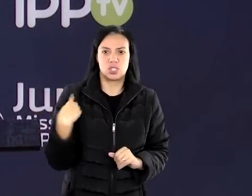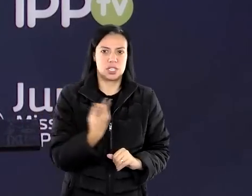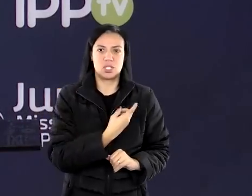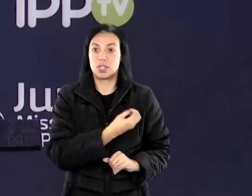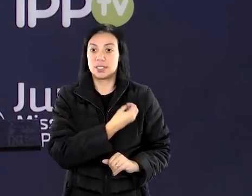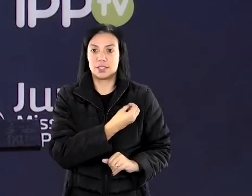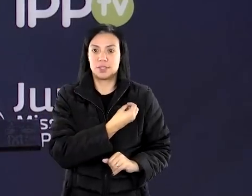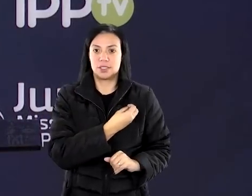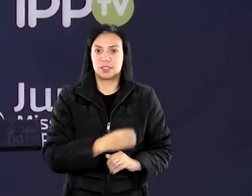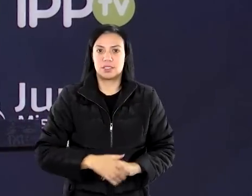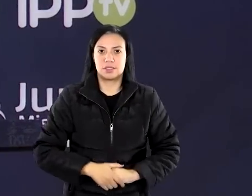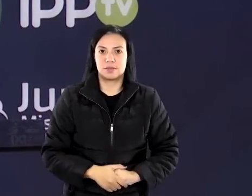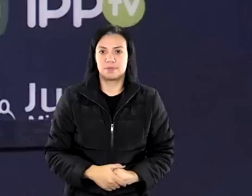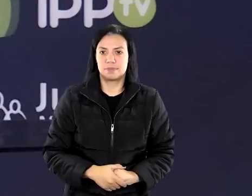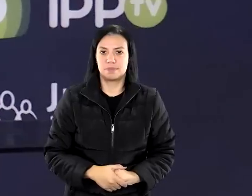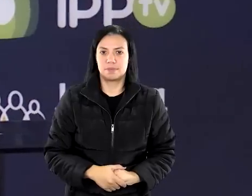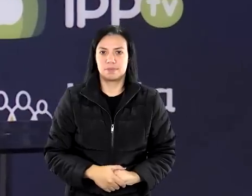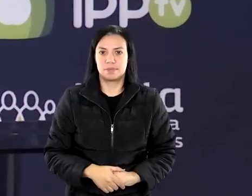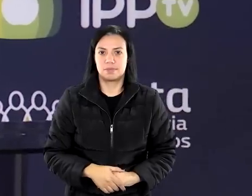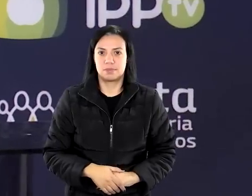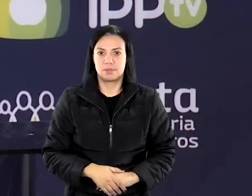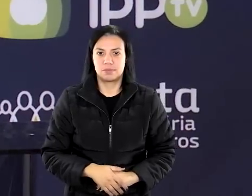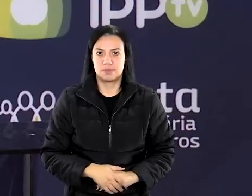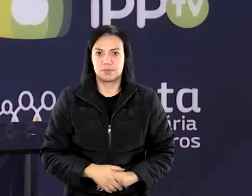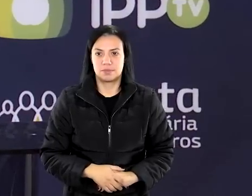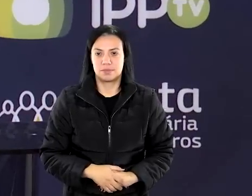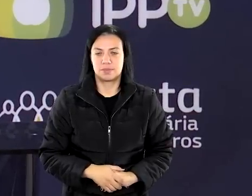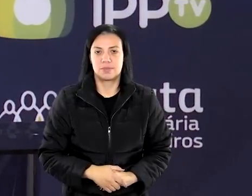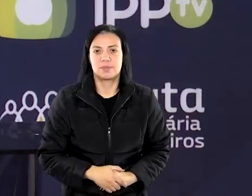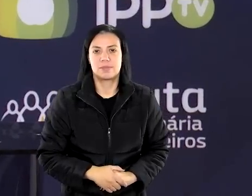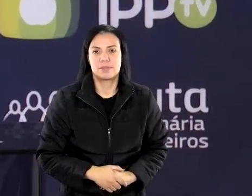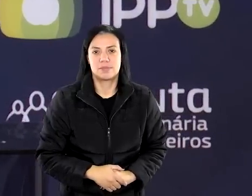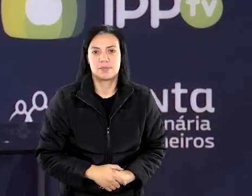Comentário do Príncipe. Abre aspas.